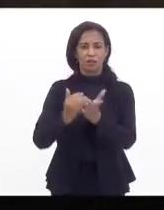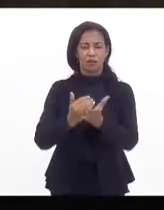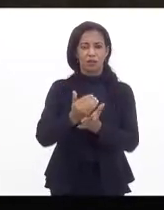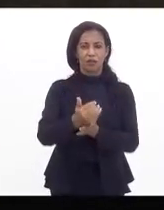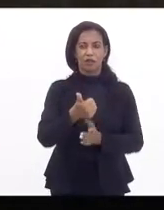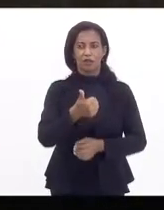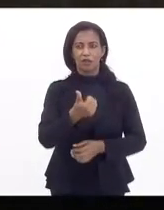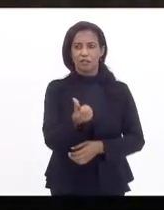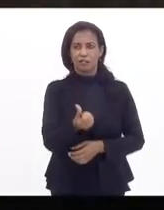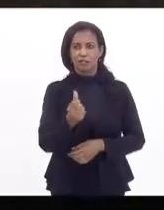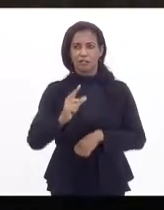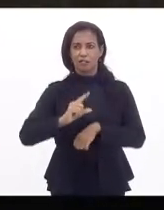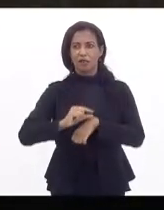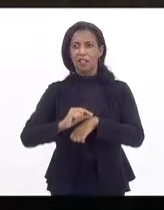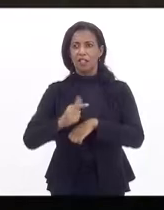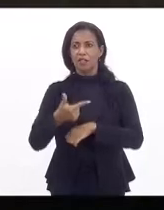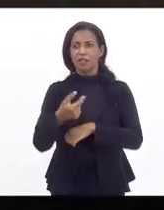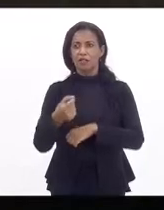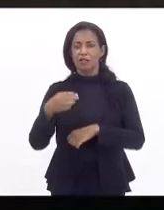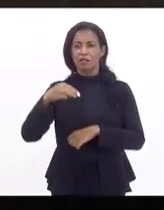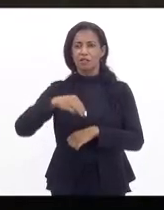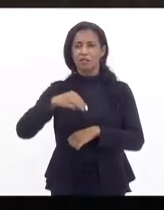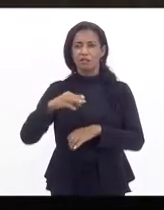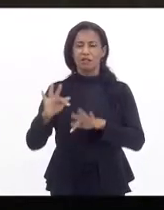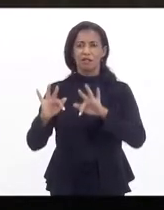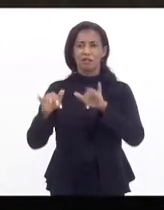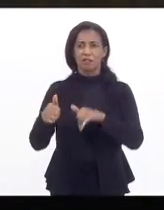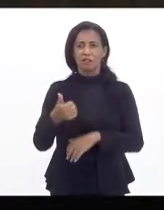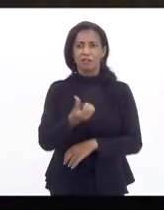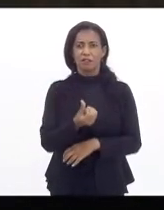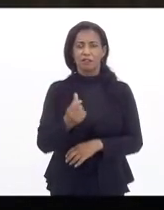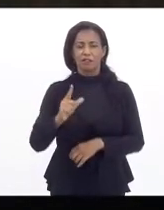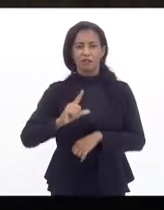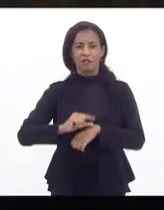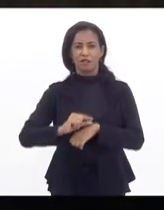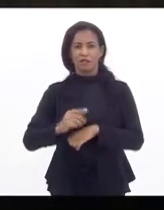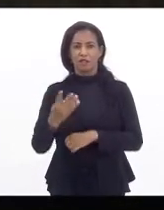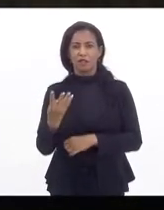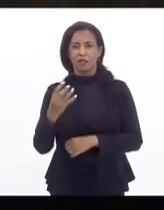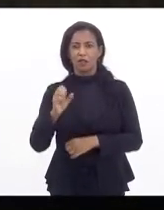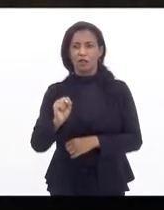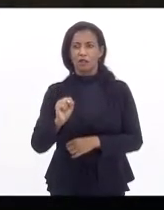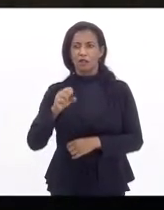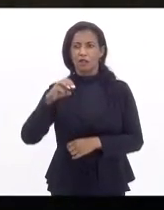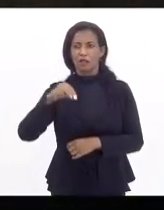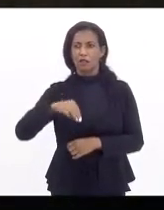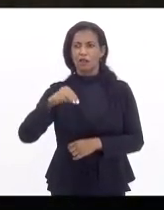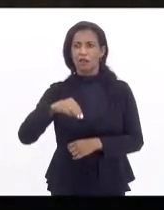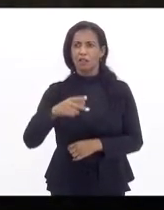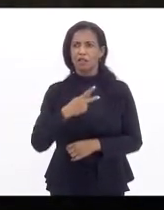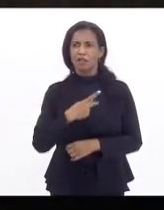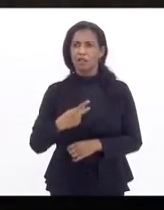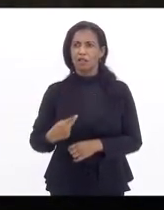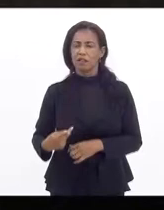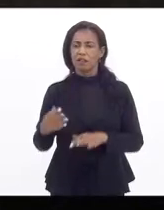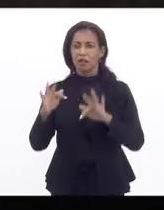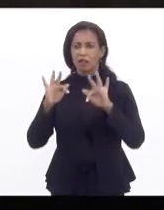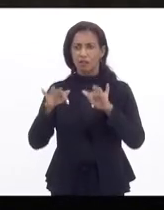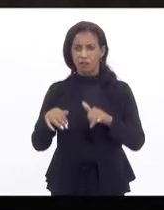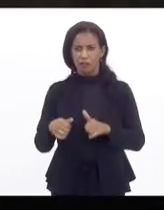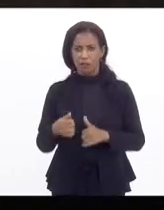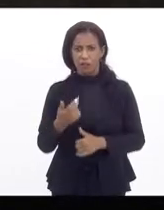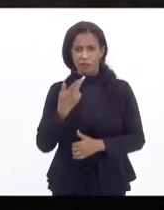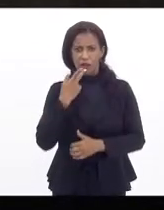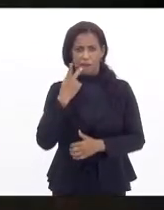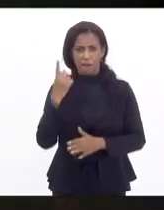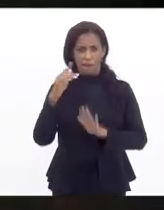iniciada às 16 horas e 20 minutos, encerrou-se às 16 horas e 48 minutos. Presidente, ao final era possível um